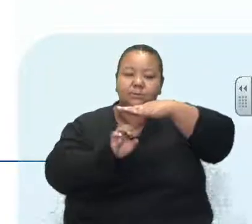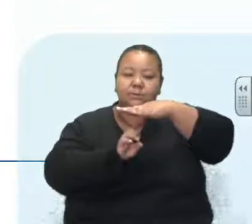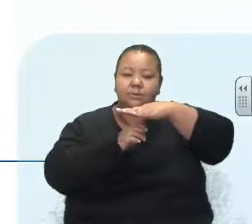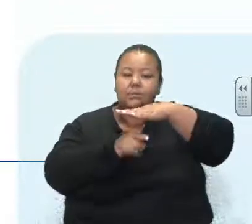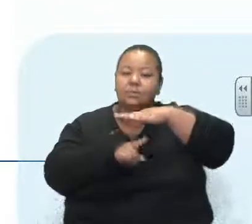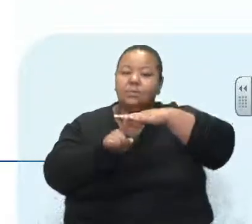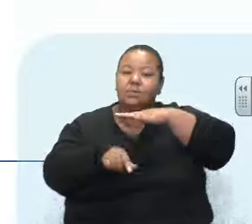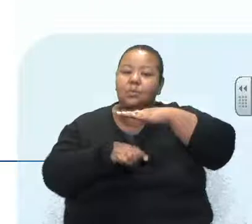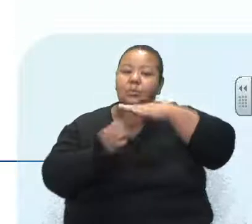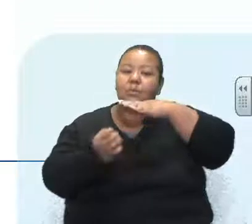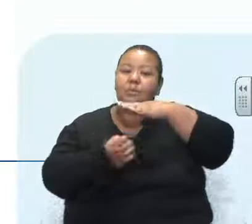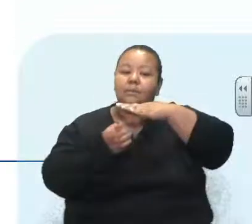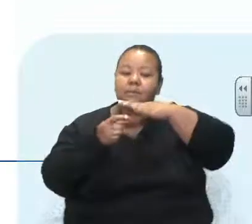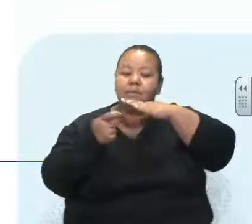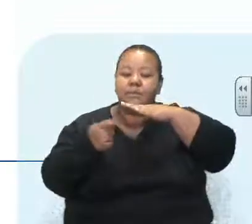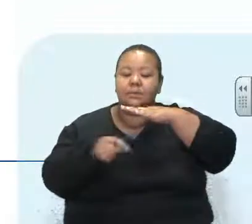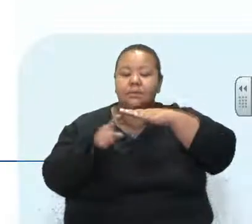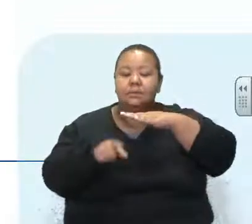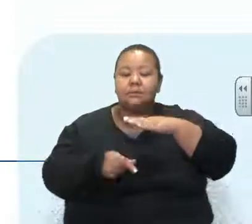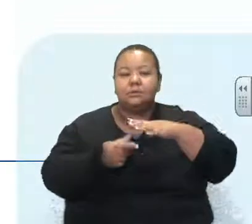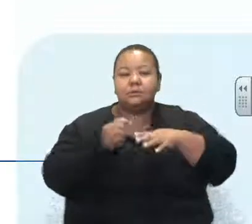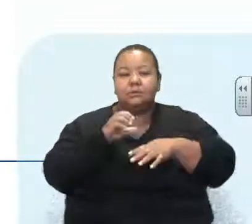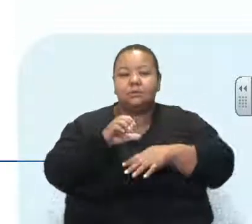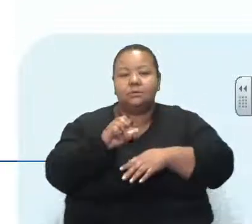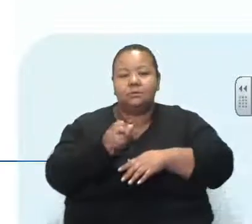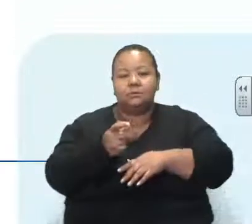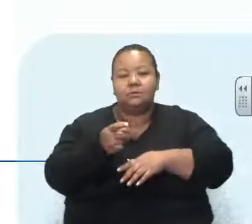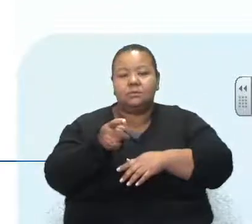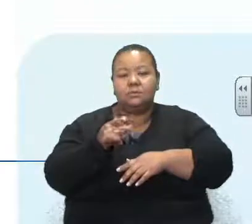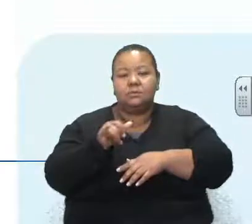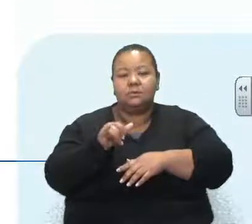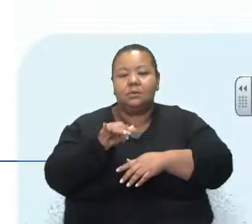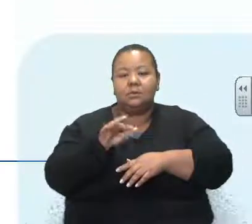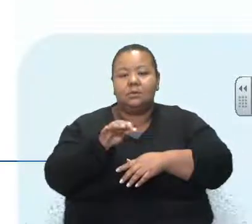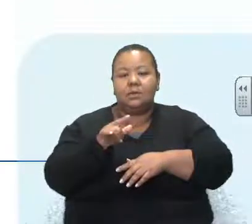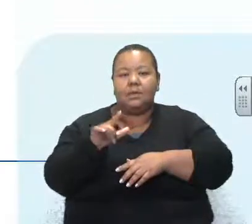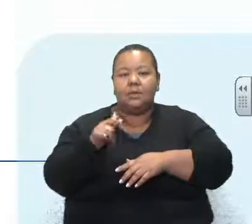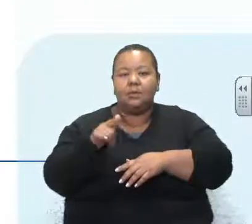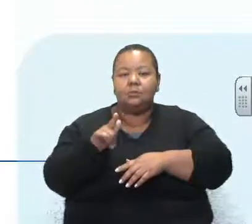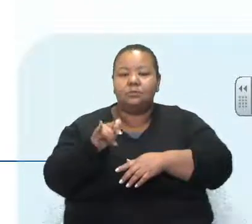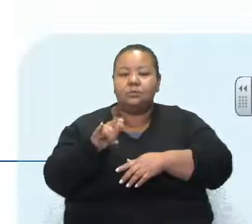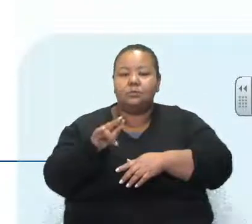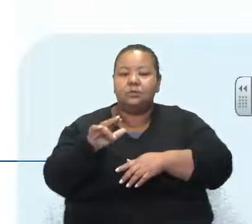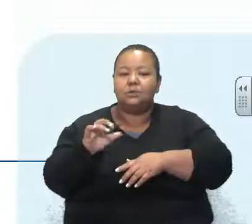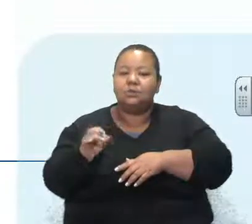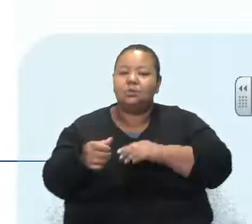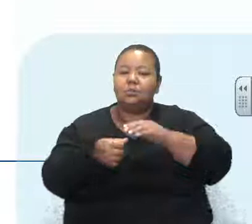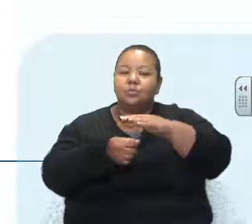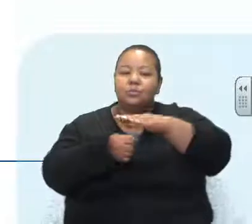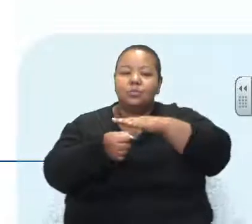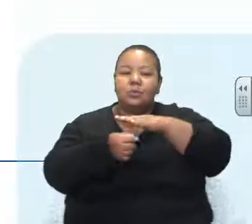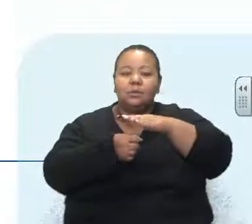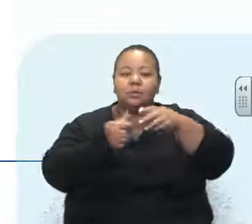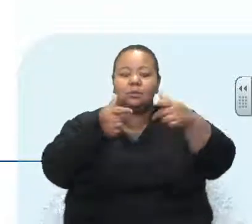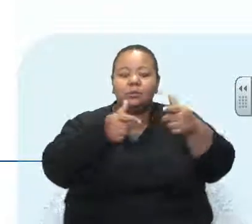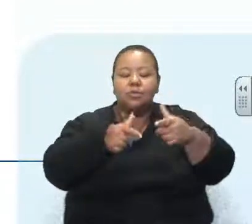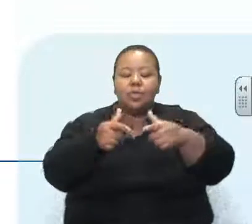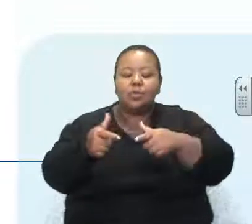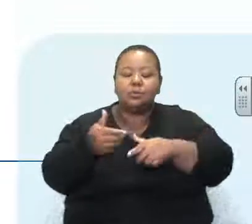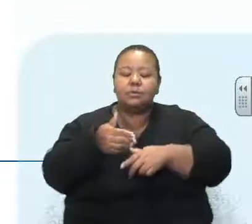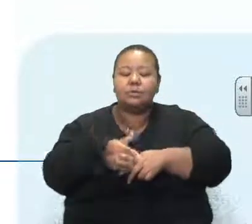minha empresa precisa de capital de giro, meu mercadológico, dentro do meu mercadológico, quais são os nichos